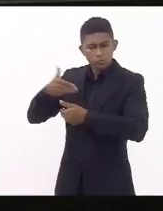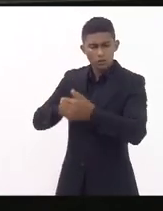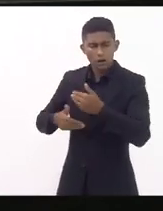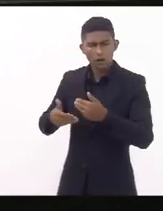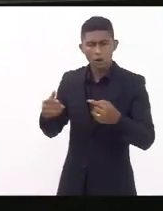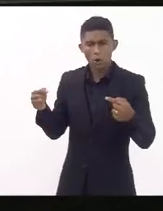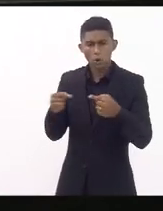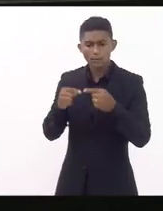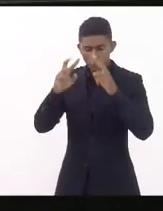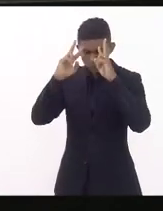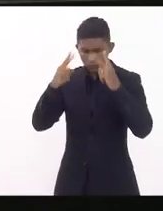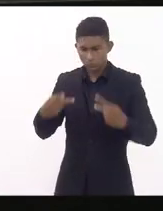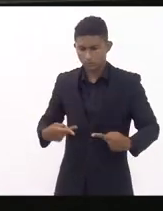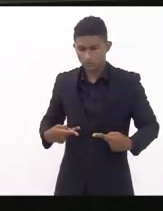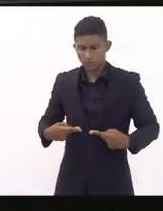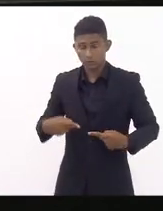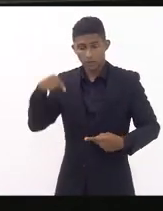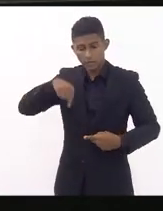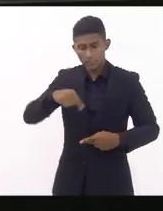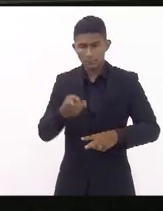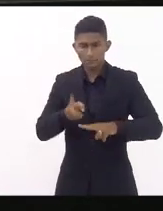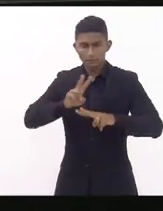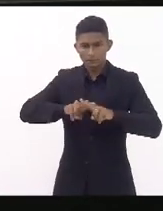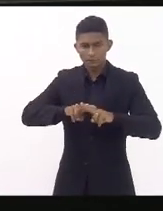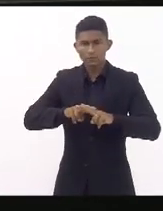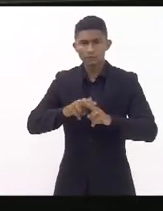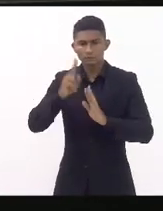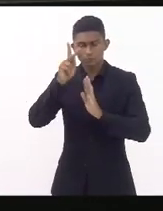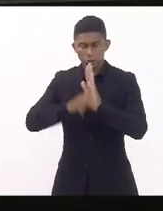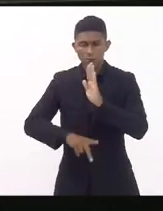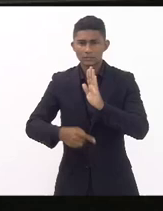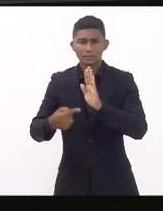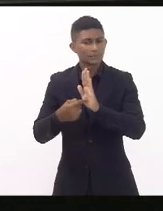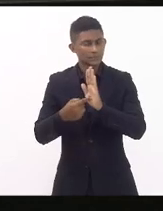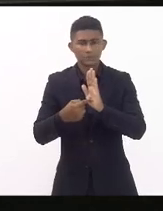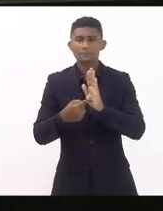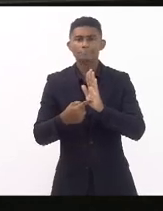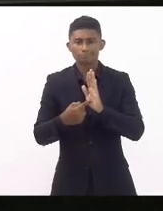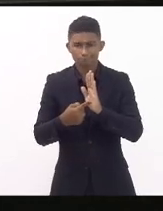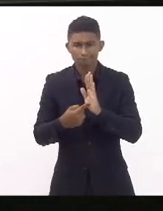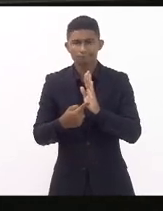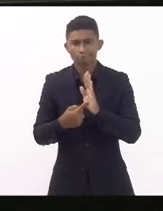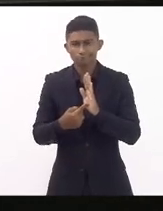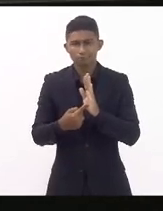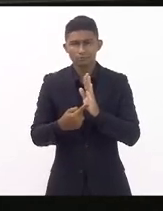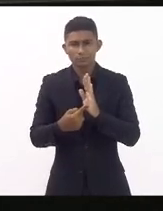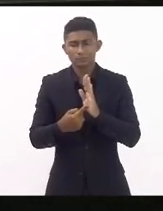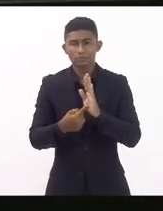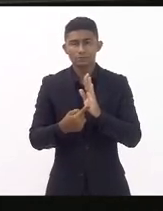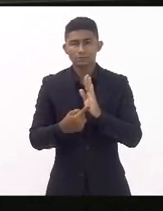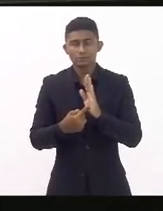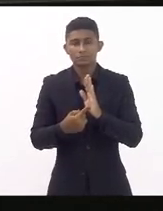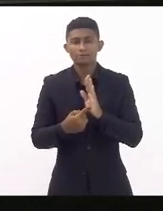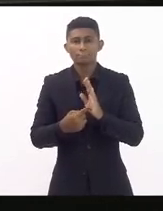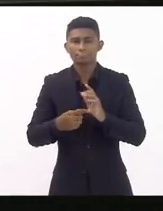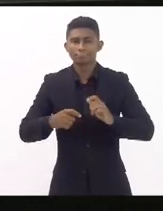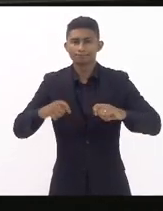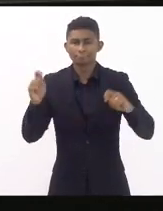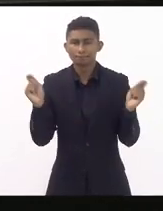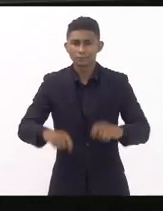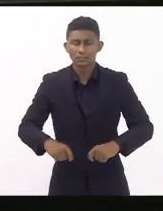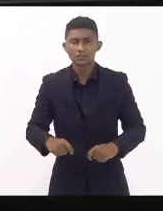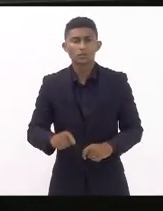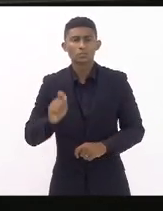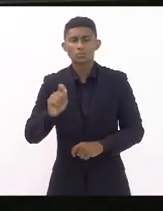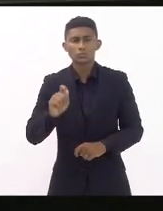e humanitário dentro da prisão, através de um projeto como esse, deputado Carlos Macedo, que traz a possibilidade de